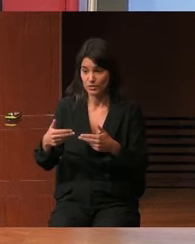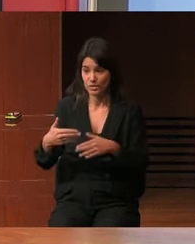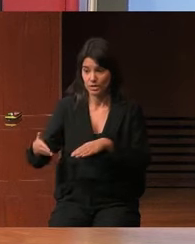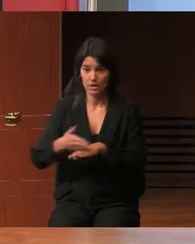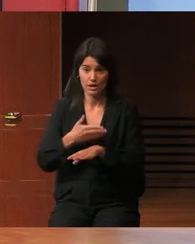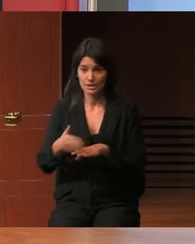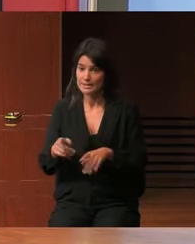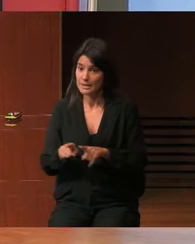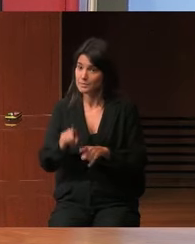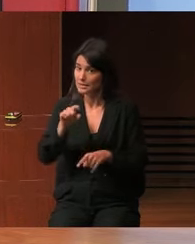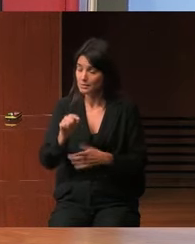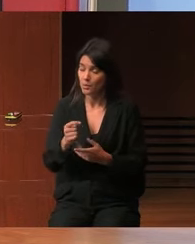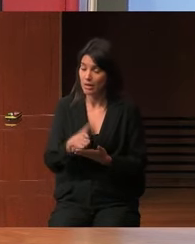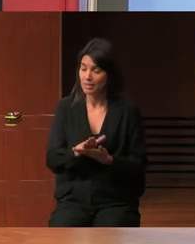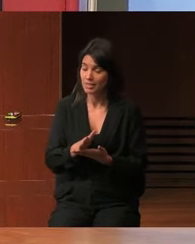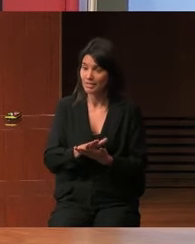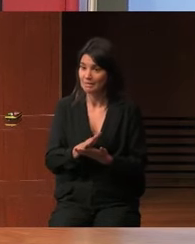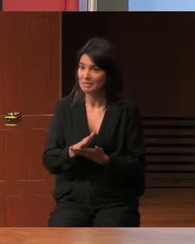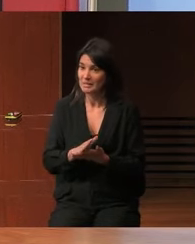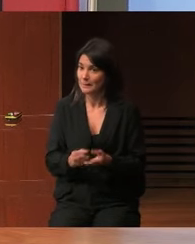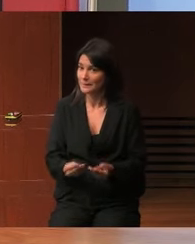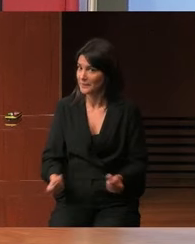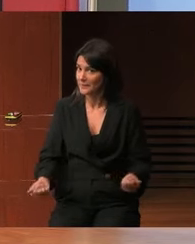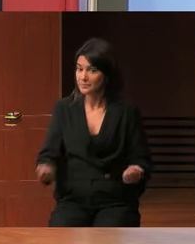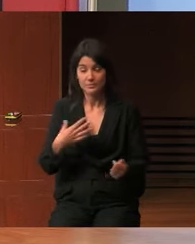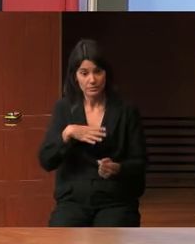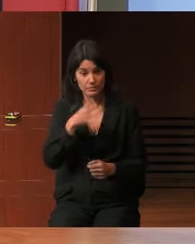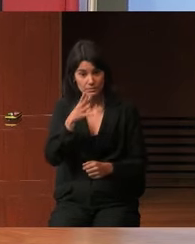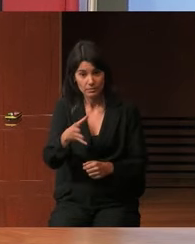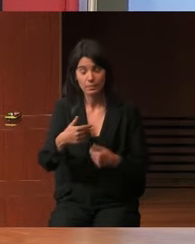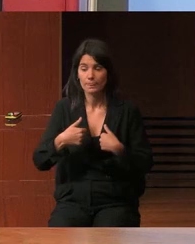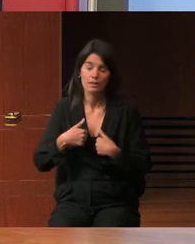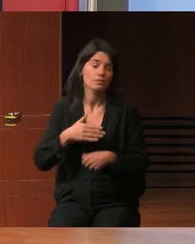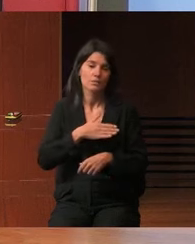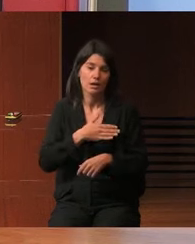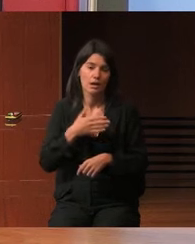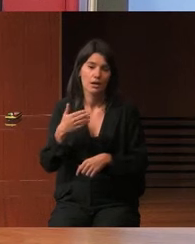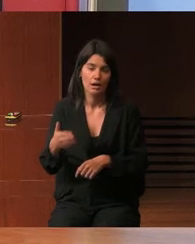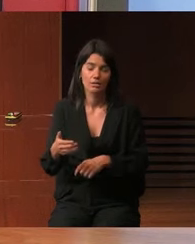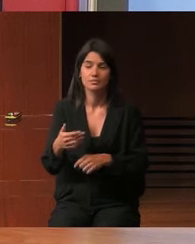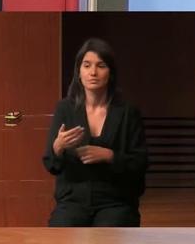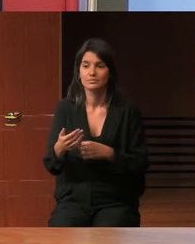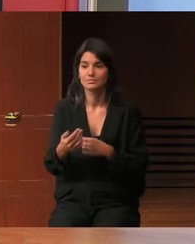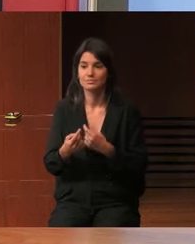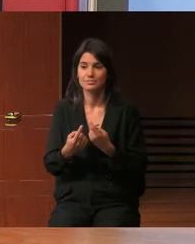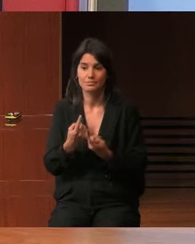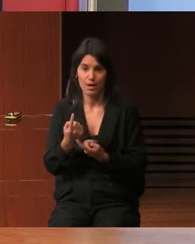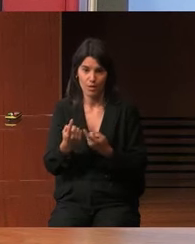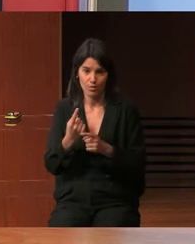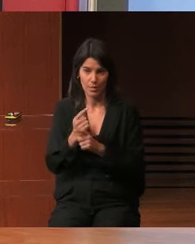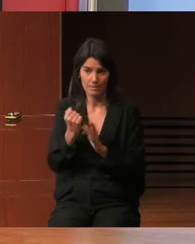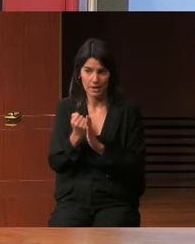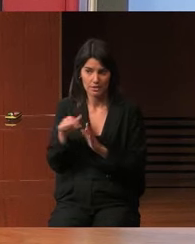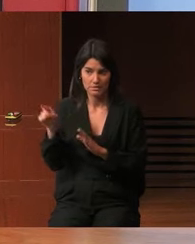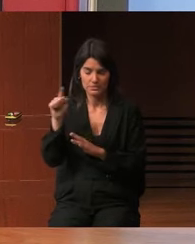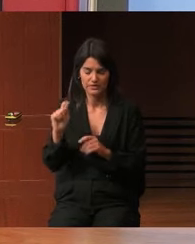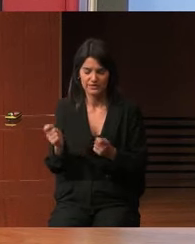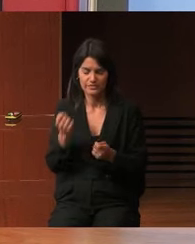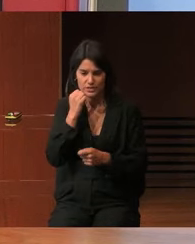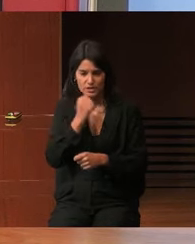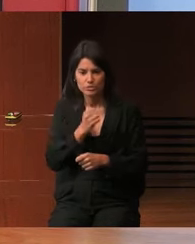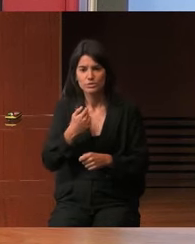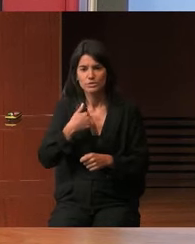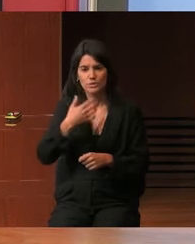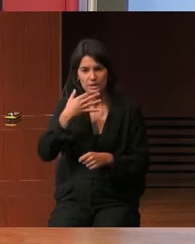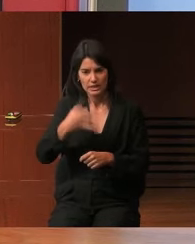maneira. Portanto, aliás, se querem que vos diga, como fã de uma certa franchise de filmes, há muitos anos que